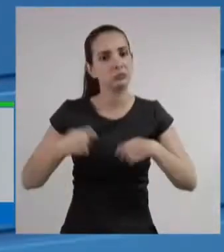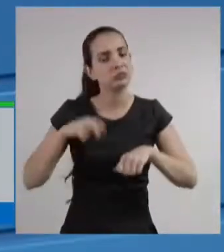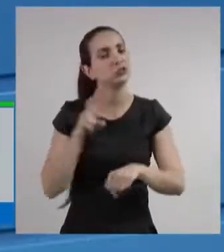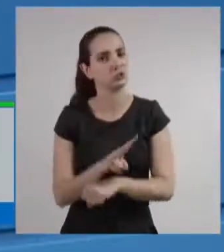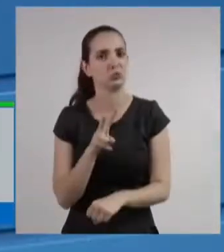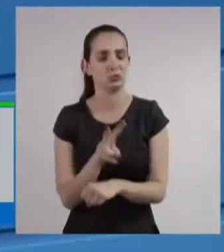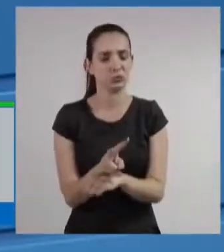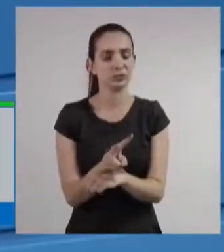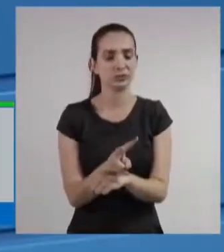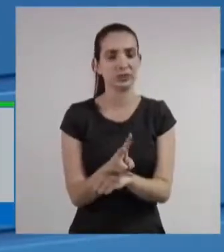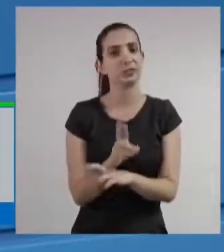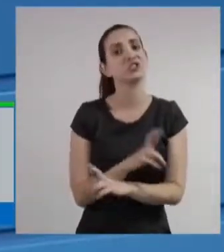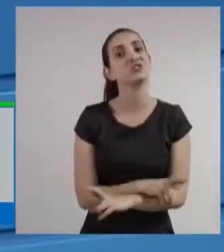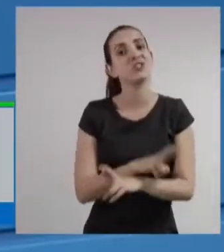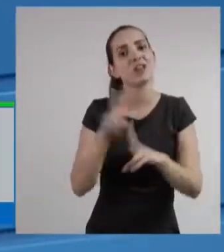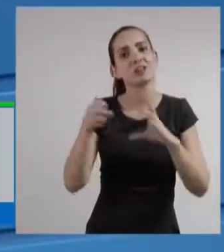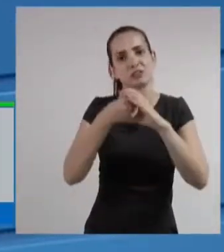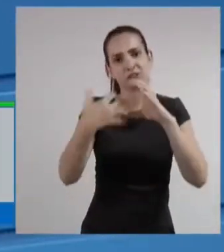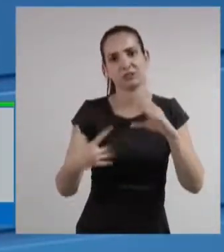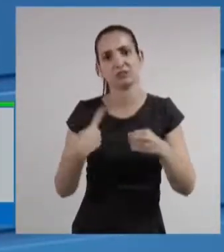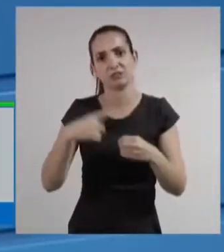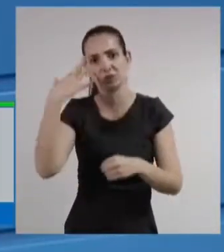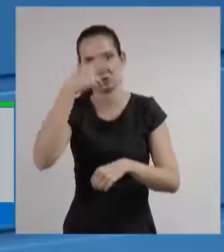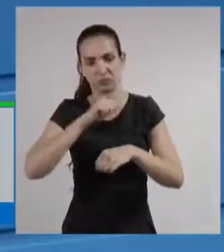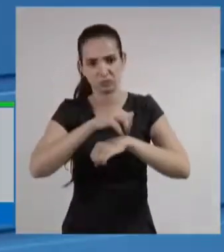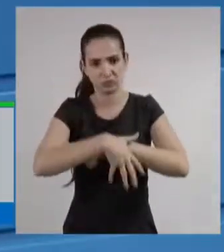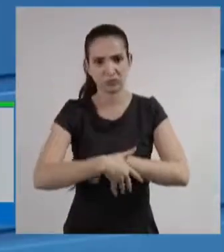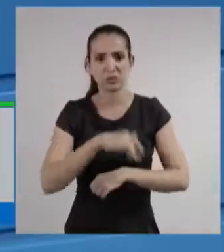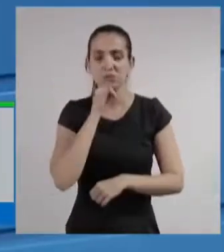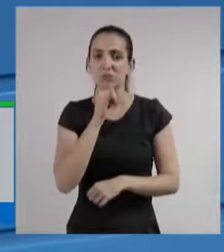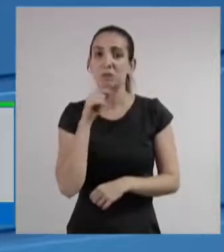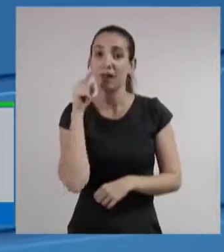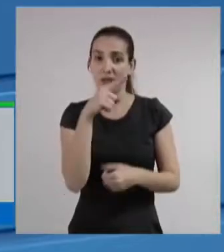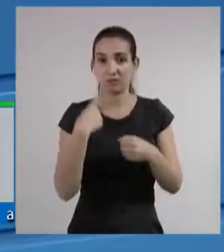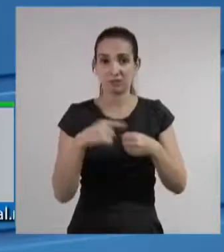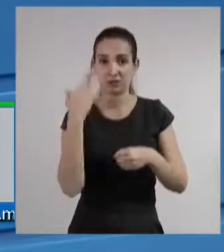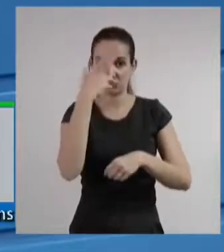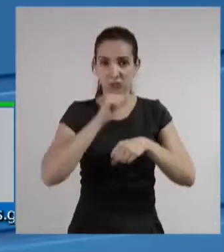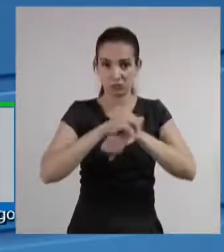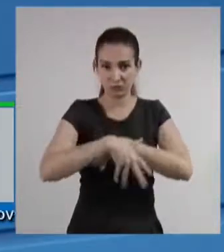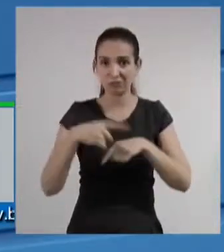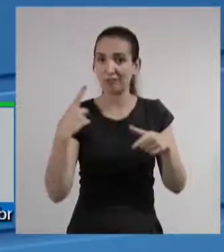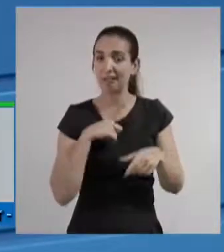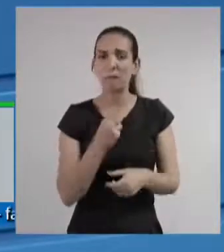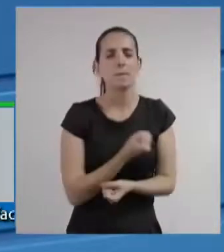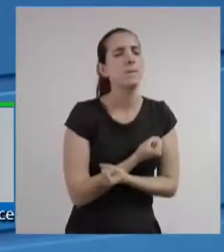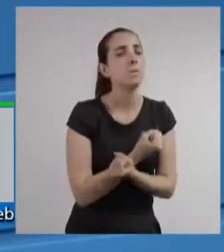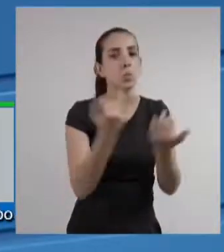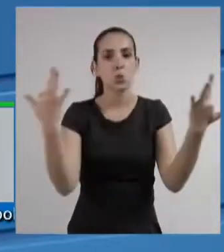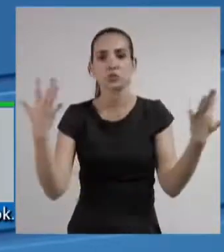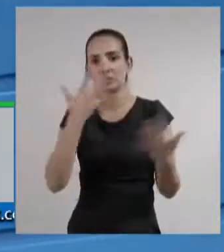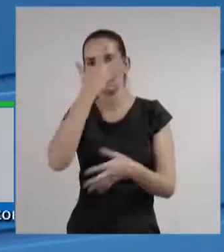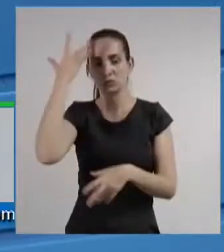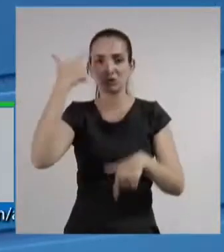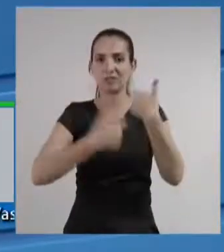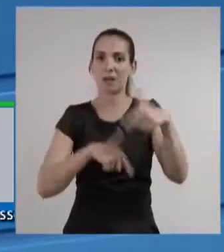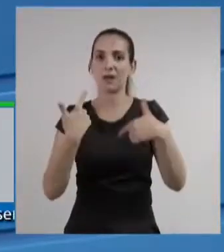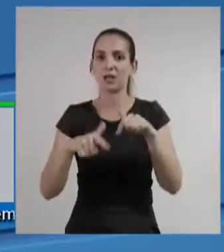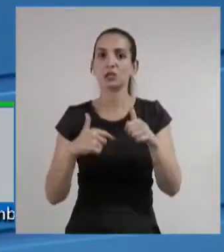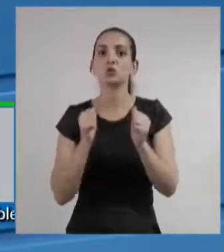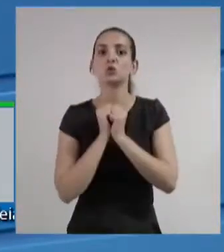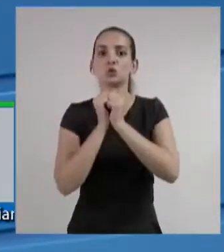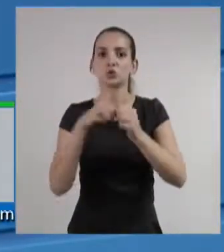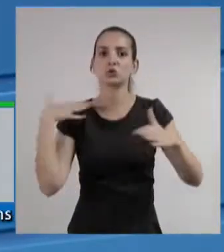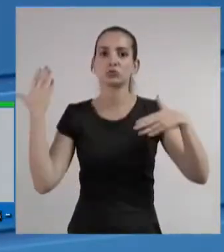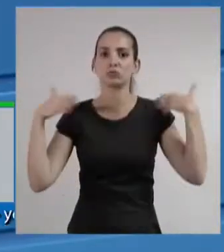é muita gente trabalhando no ecoturismo, deputado. E eu acho que a diferença é muito grande e